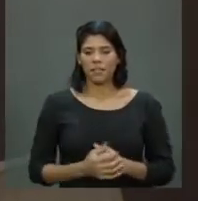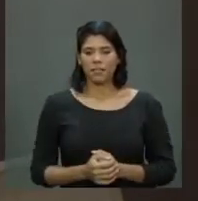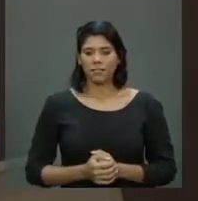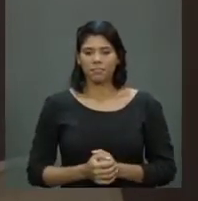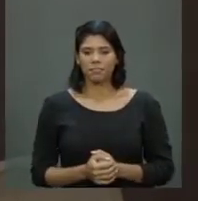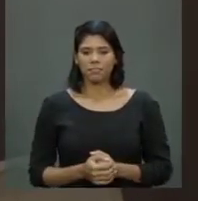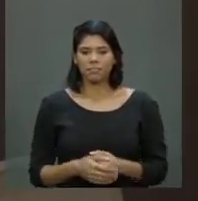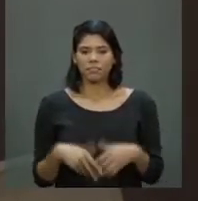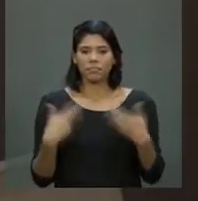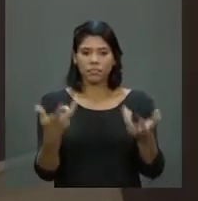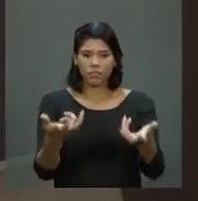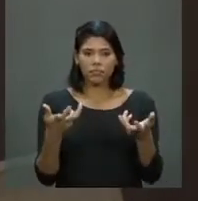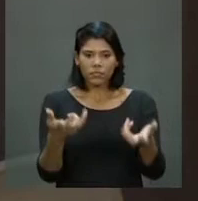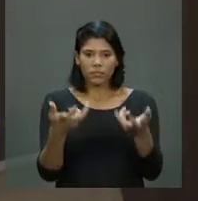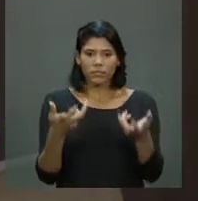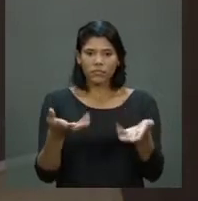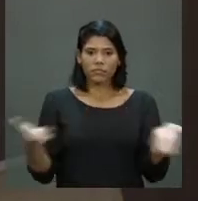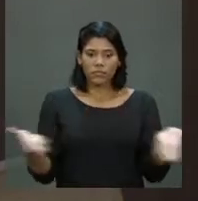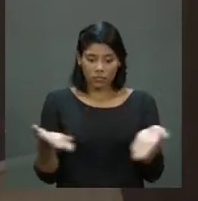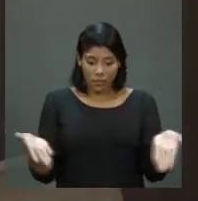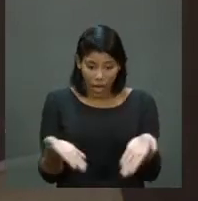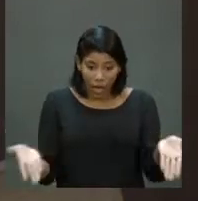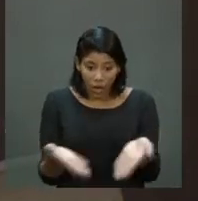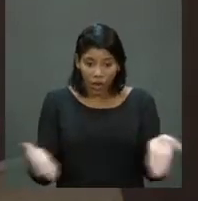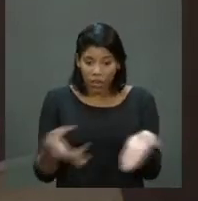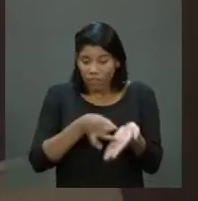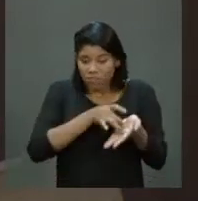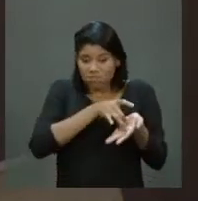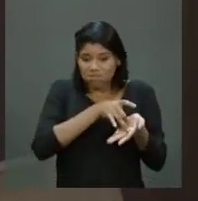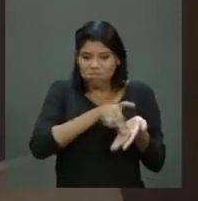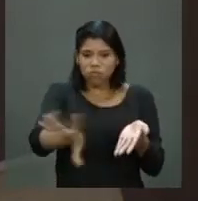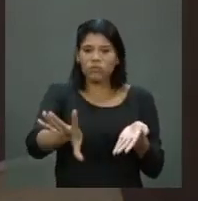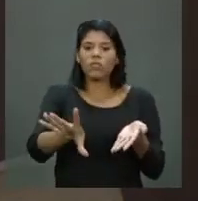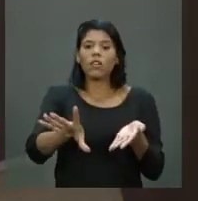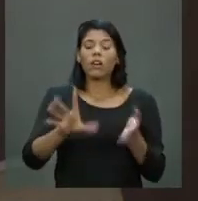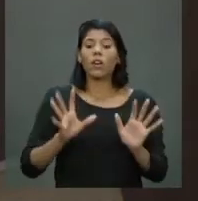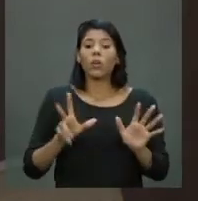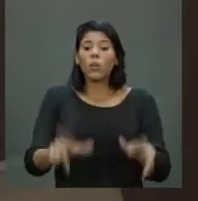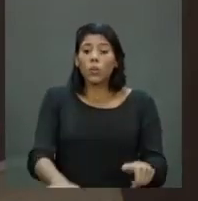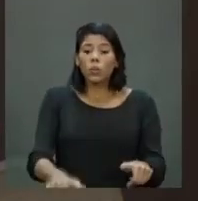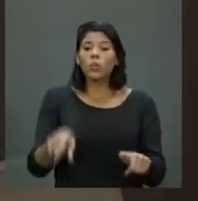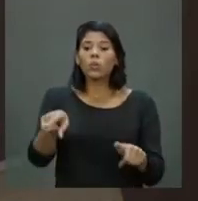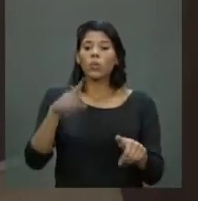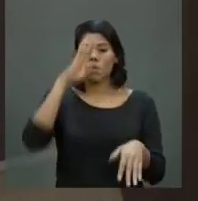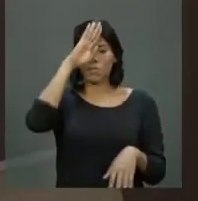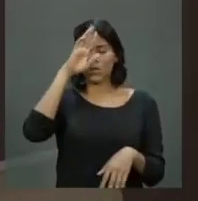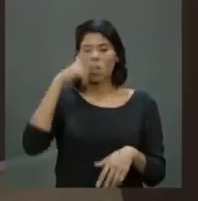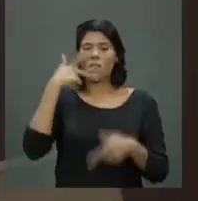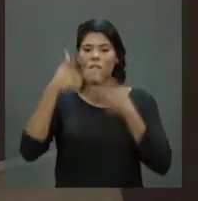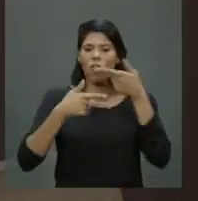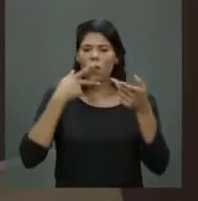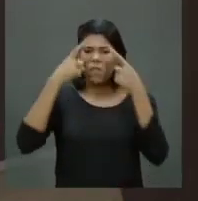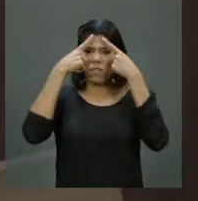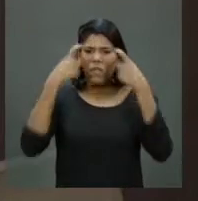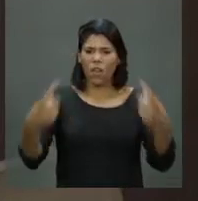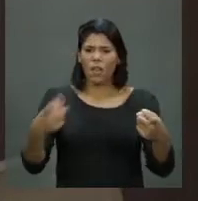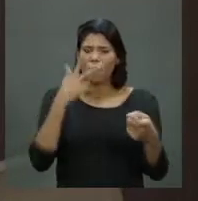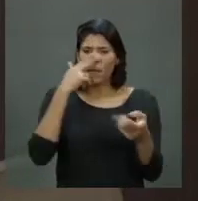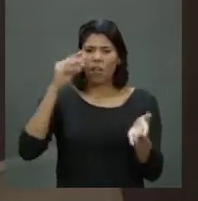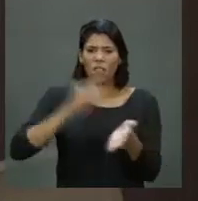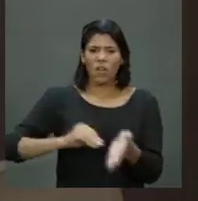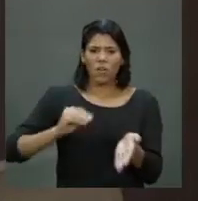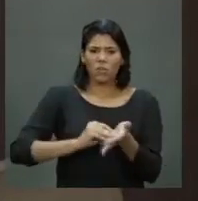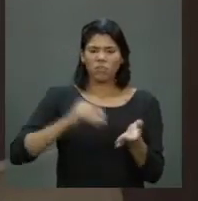eu queria aqui repudiar essas declarações violentas, que faltaram com a verdade,